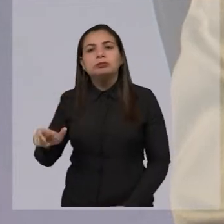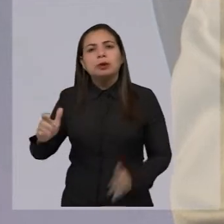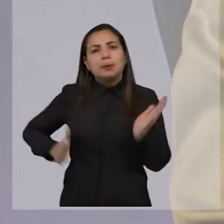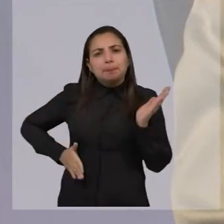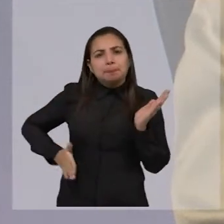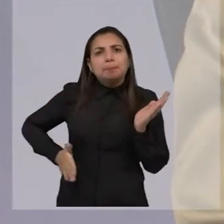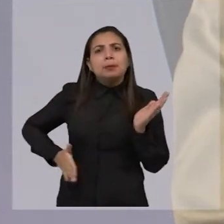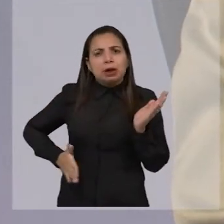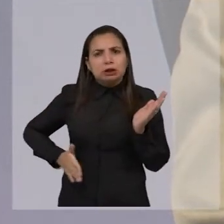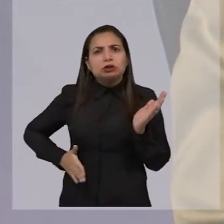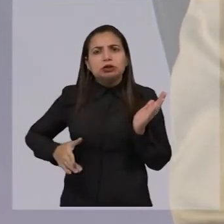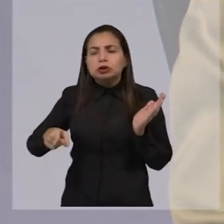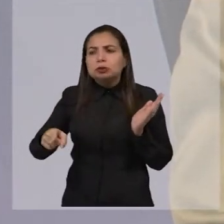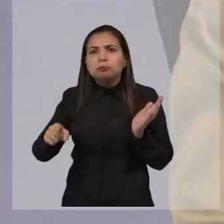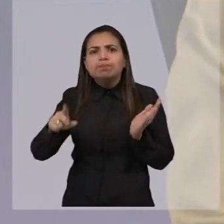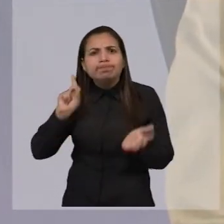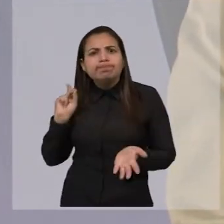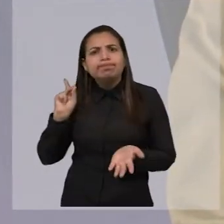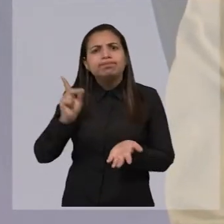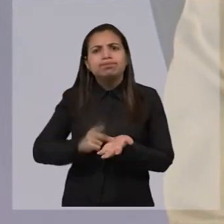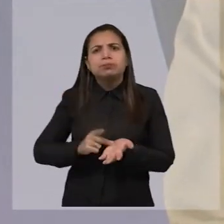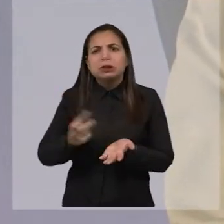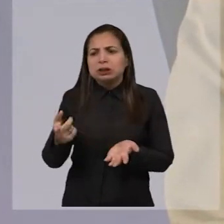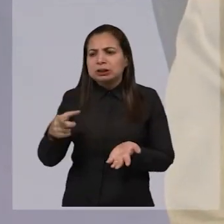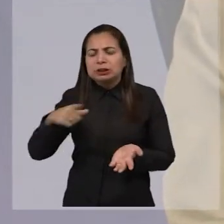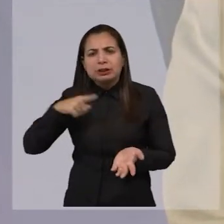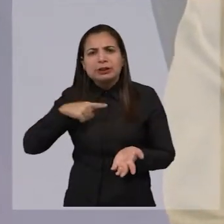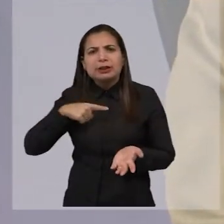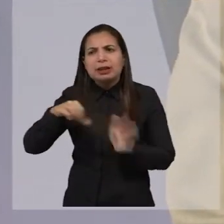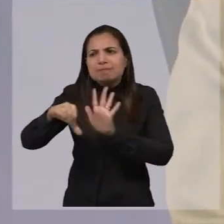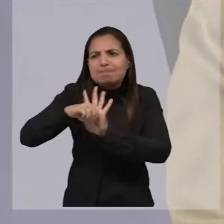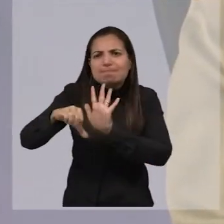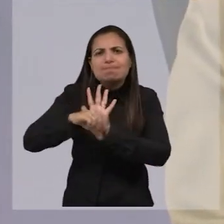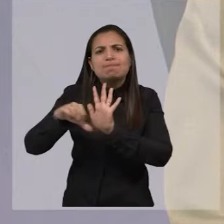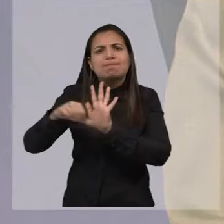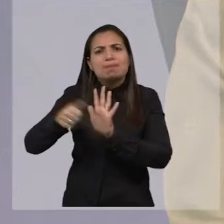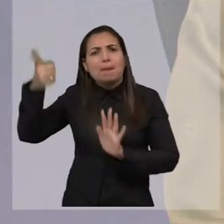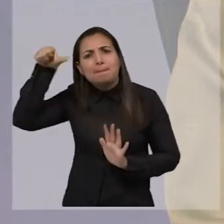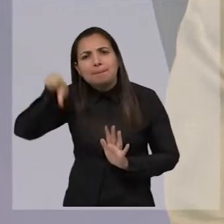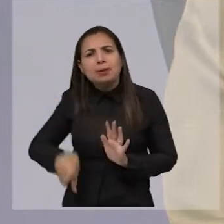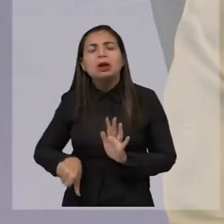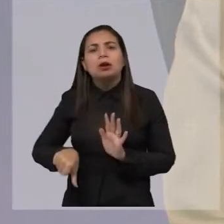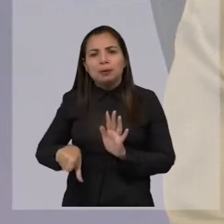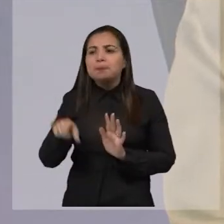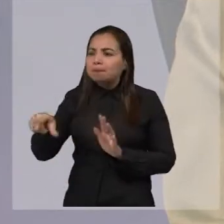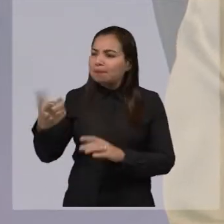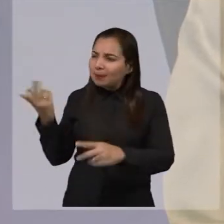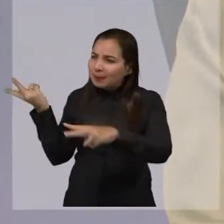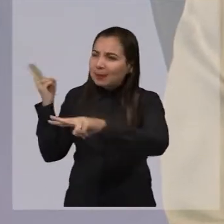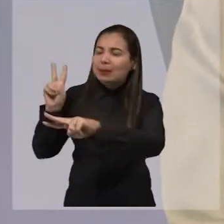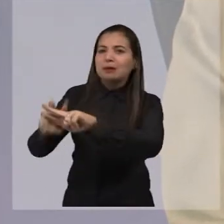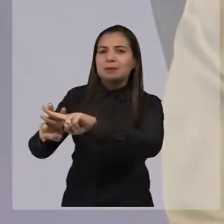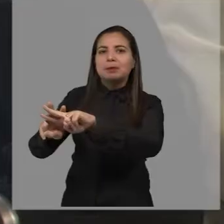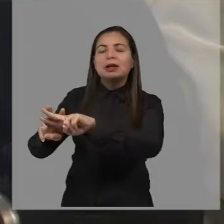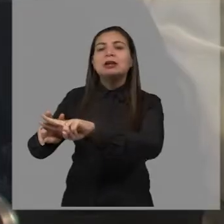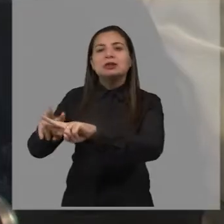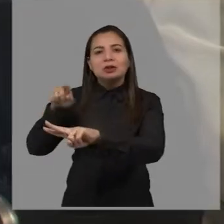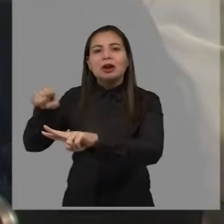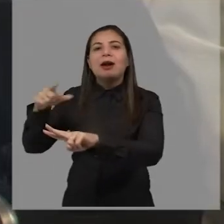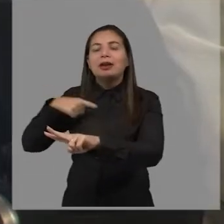bandido compulsivo, porque esse não se recupera, pelo menos facilmente. Você joga no presídio, ele vai delinquir lá dentro, você